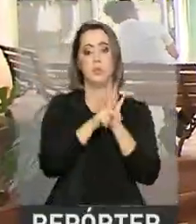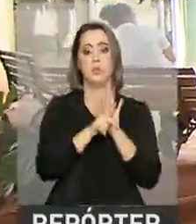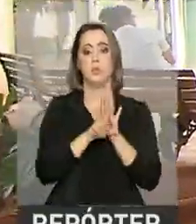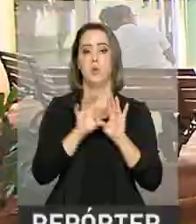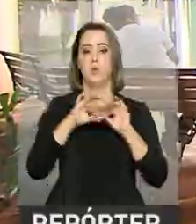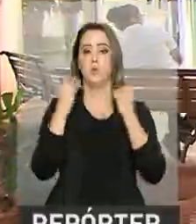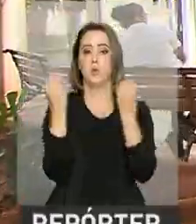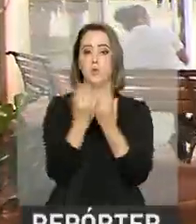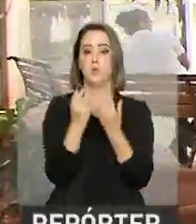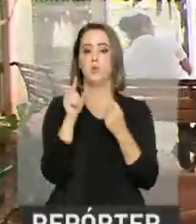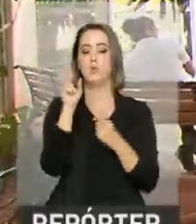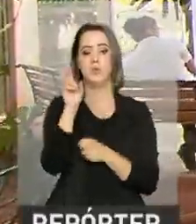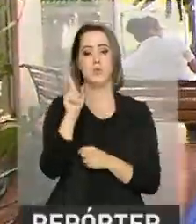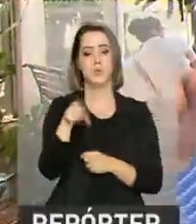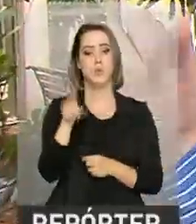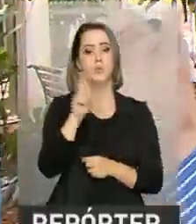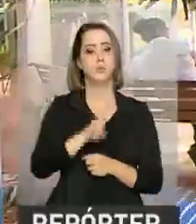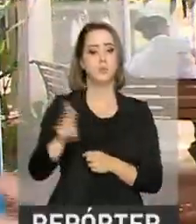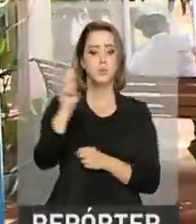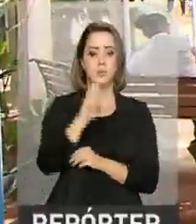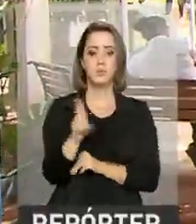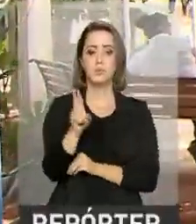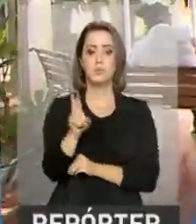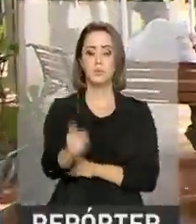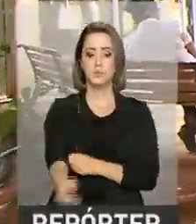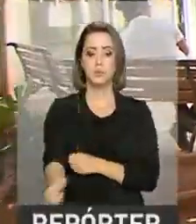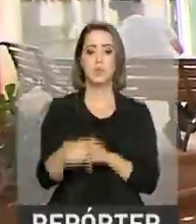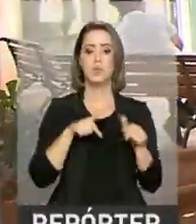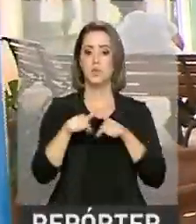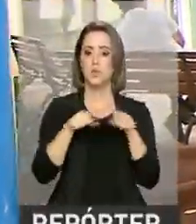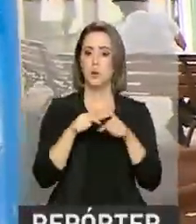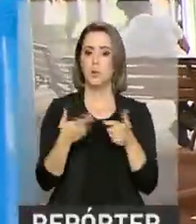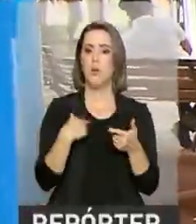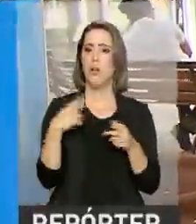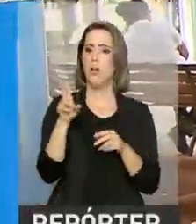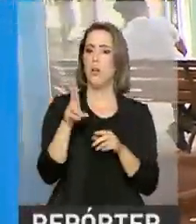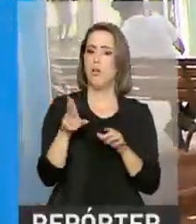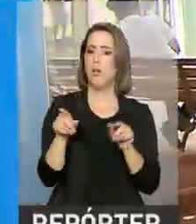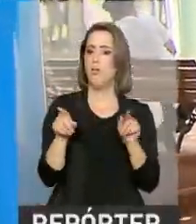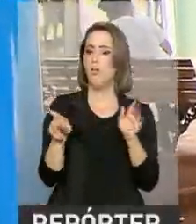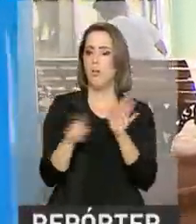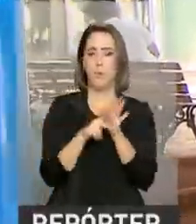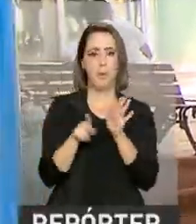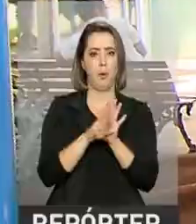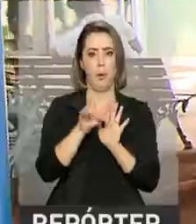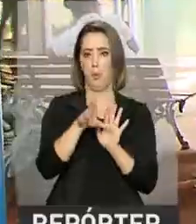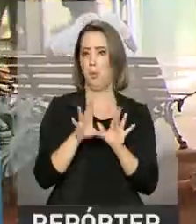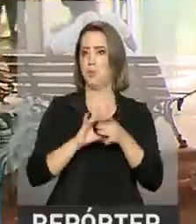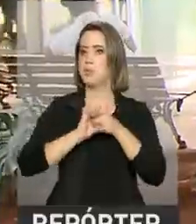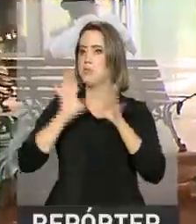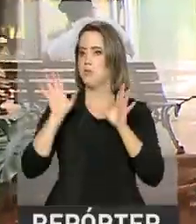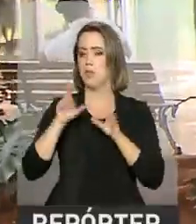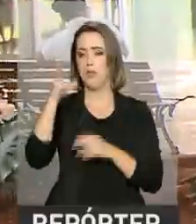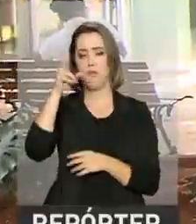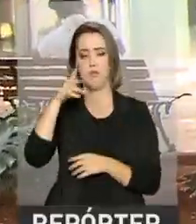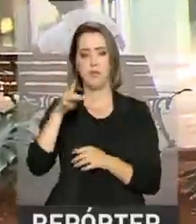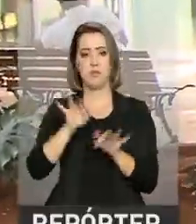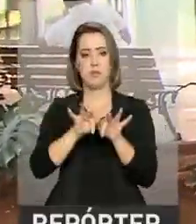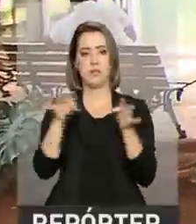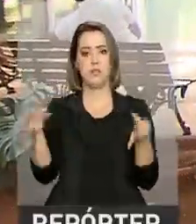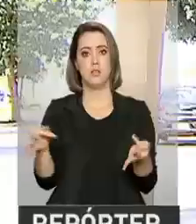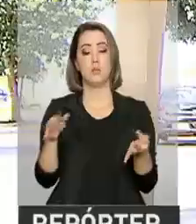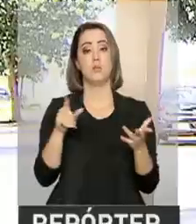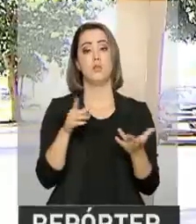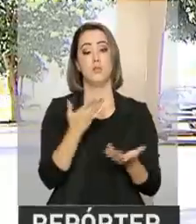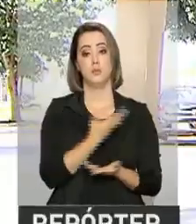ela utiliza faz operação está em manutenção e consome sobre o carro então enquanto isso o empoderamento dessa população também é